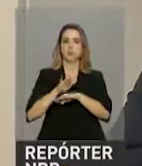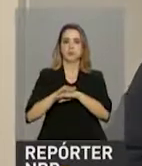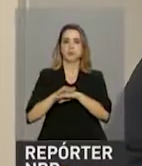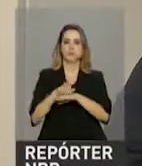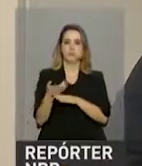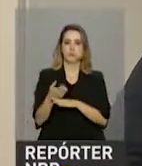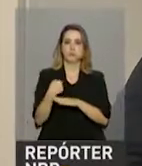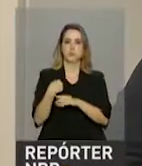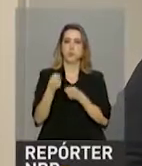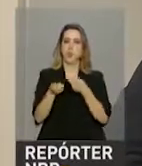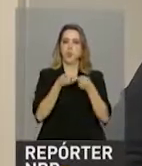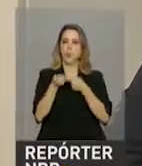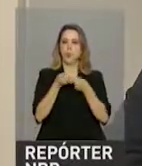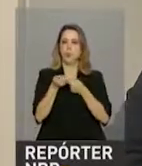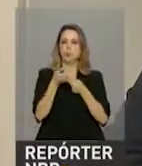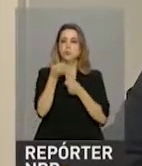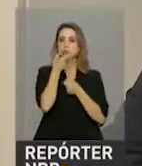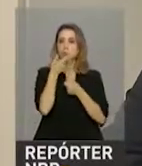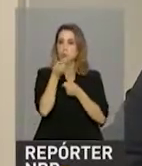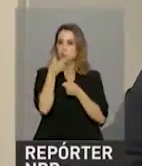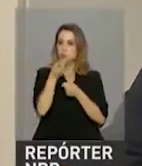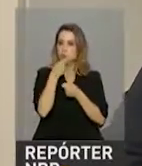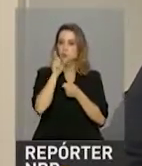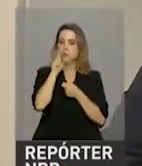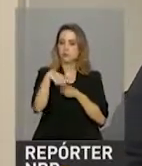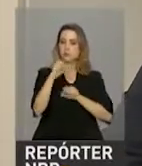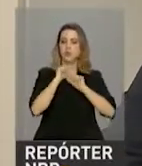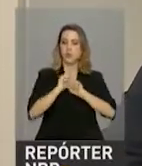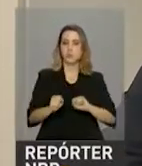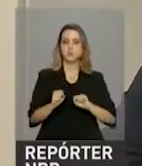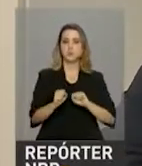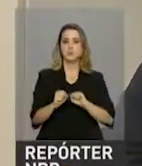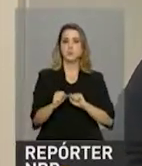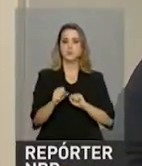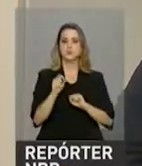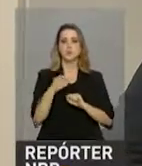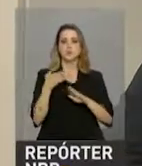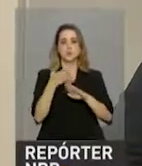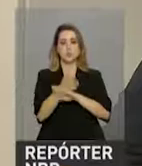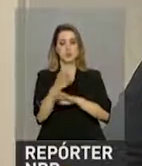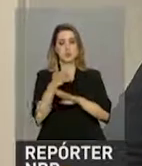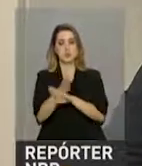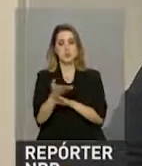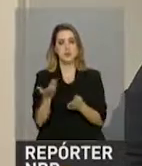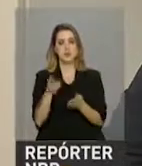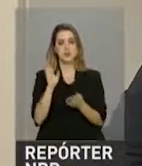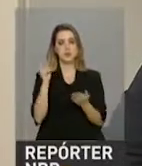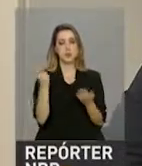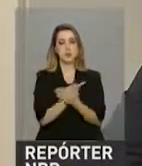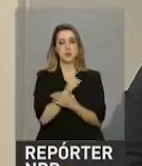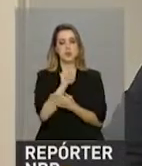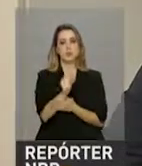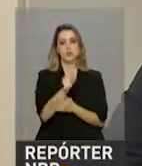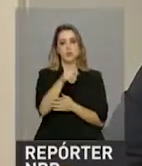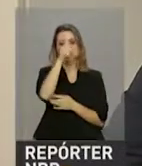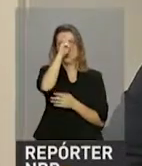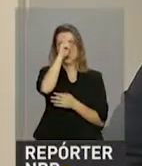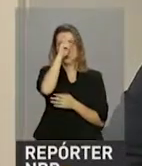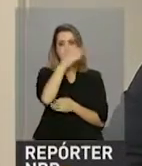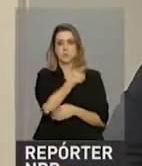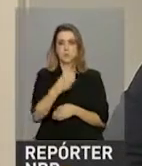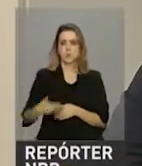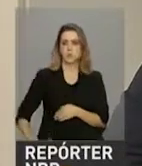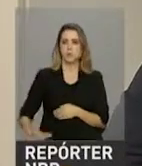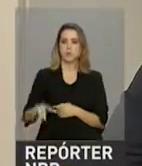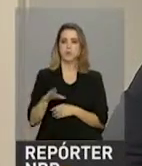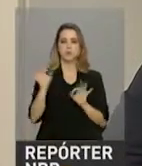medicamentoso ele é possível ele esse acesso se dá através da rede pública sem custo